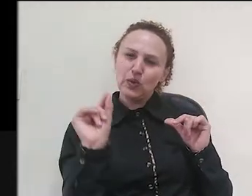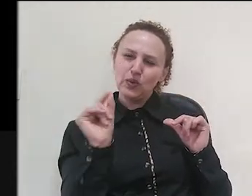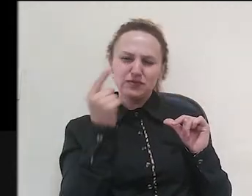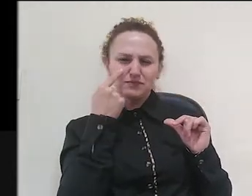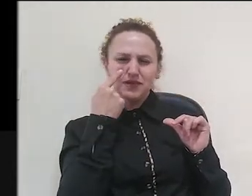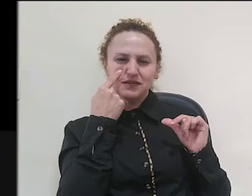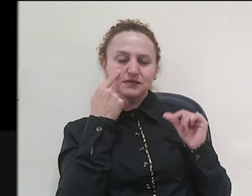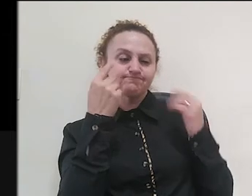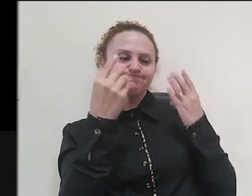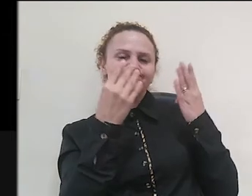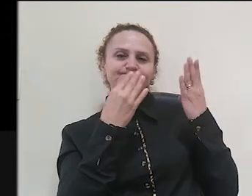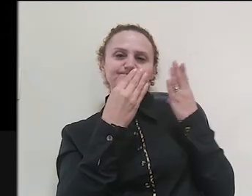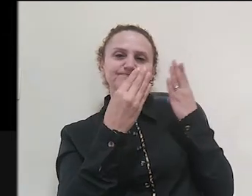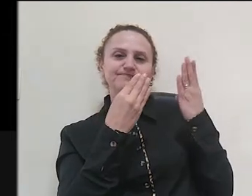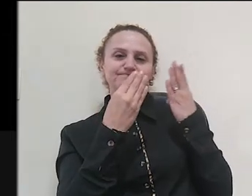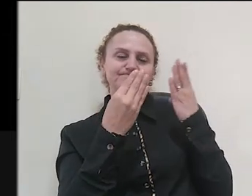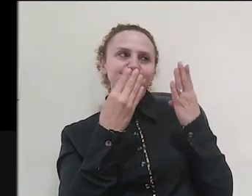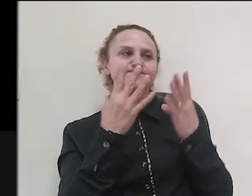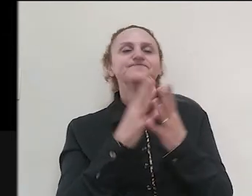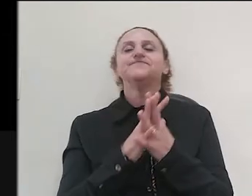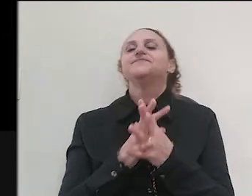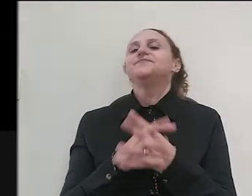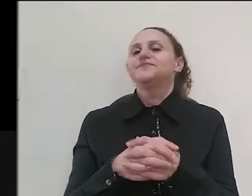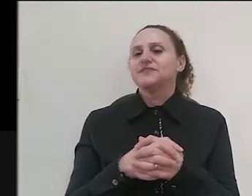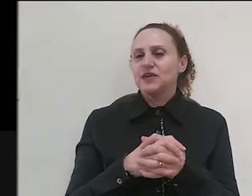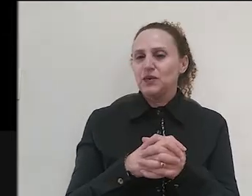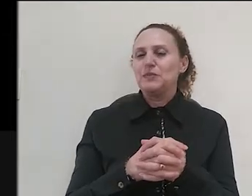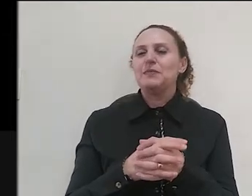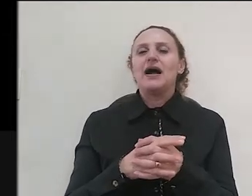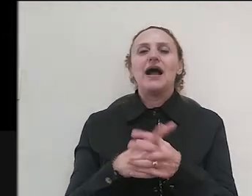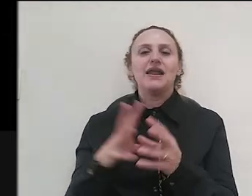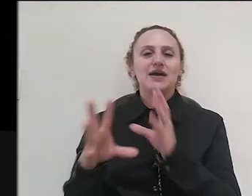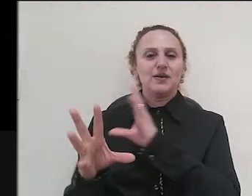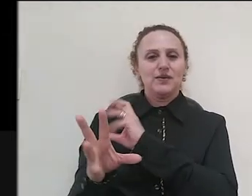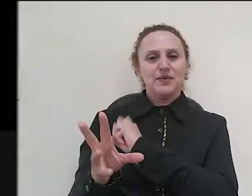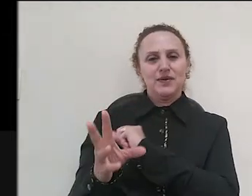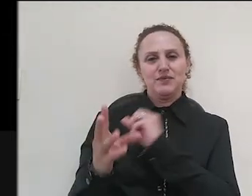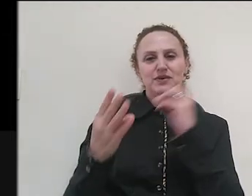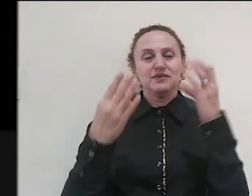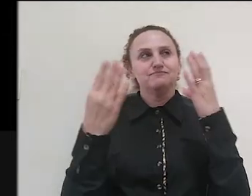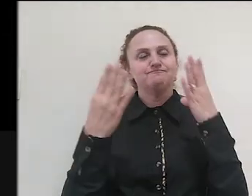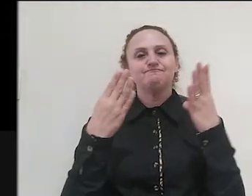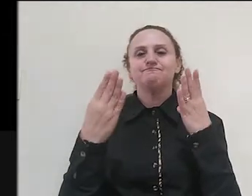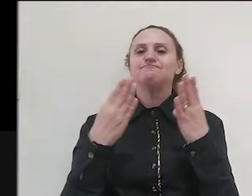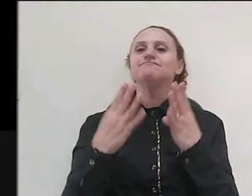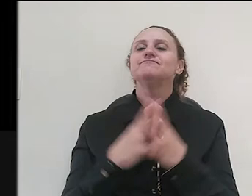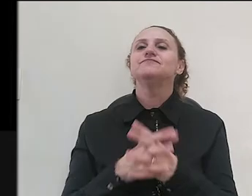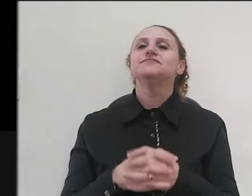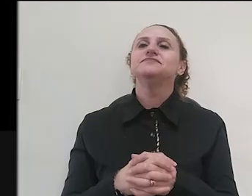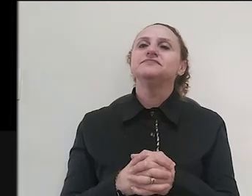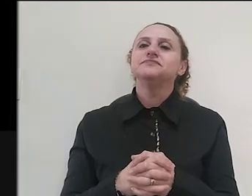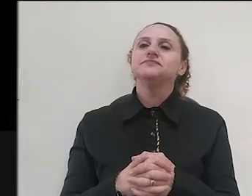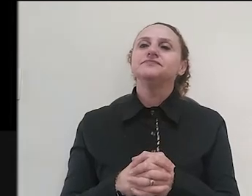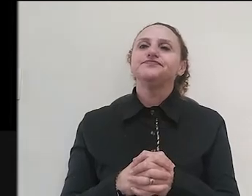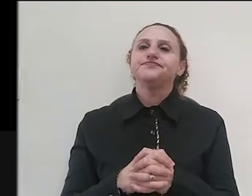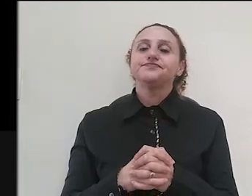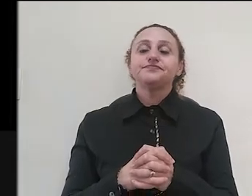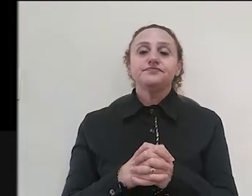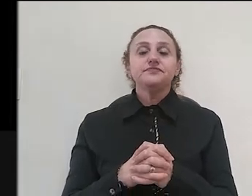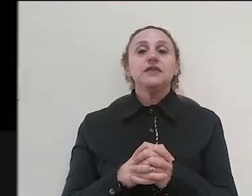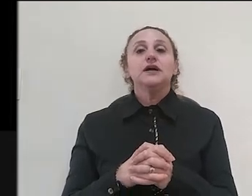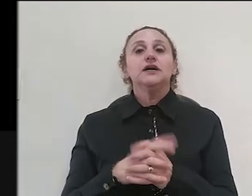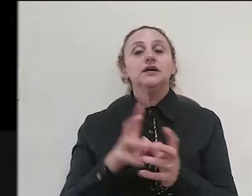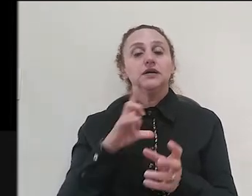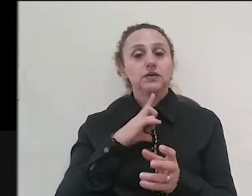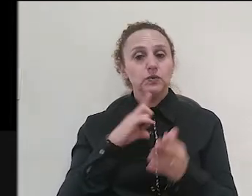o viés grego antigo, a gente vai ter uma interpretação um pouco diferente da que a gente poderia dar agora. Um representante que eu